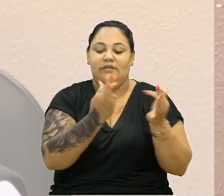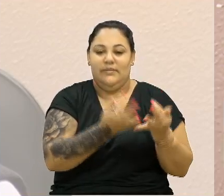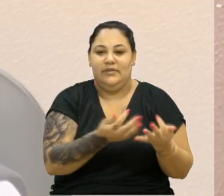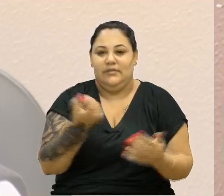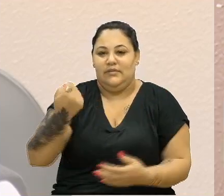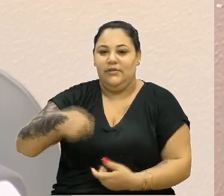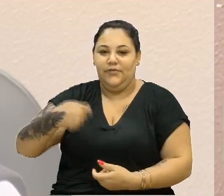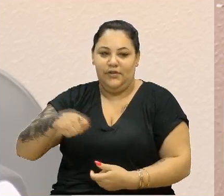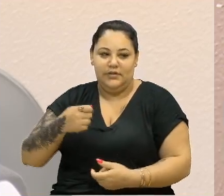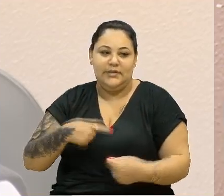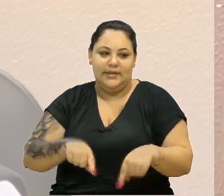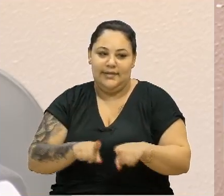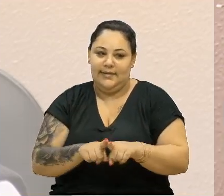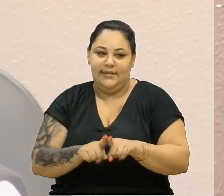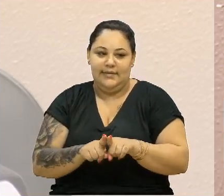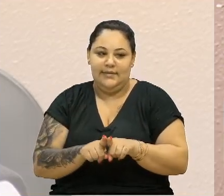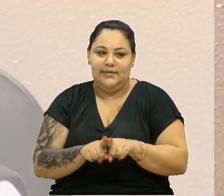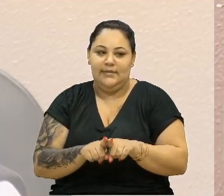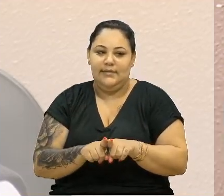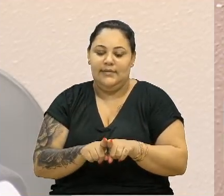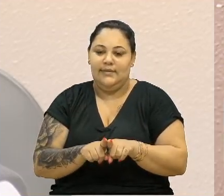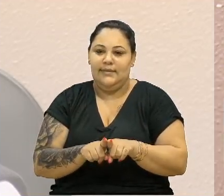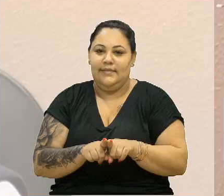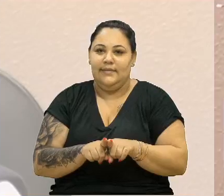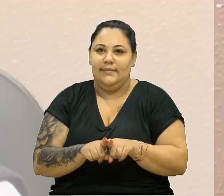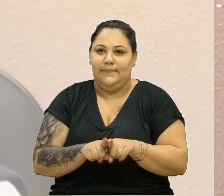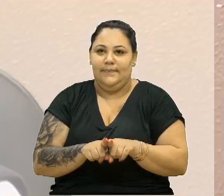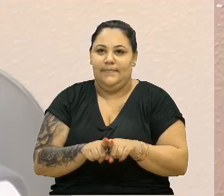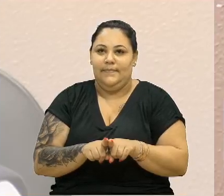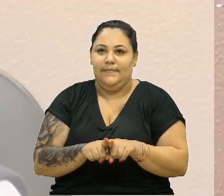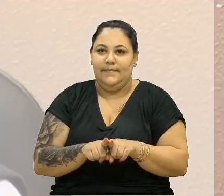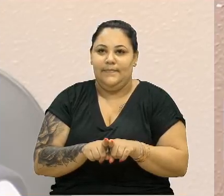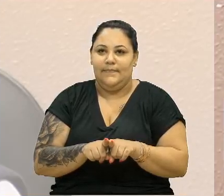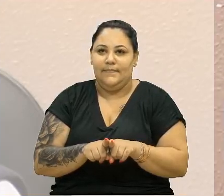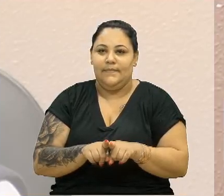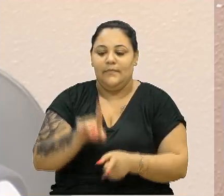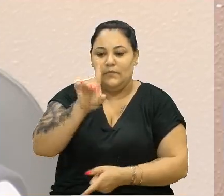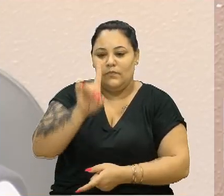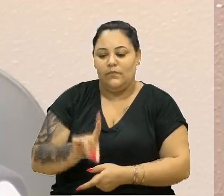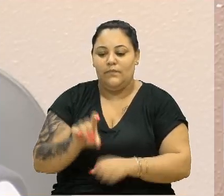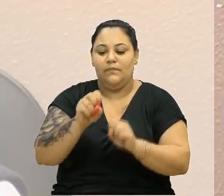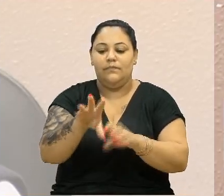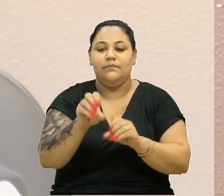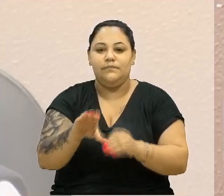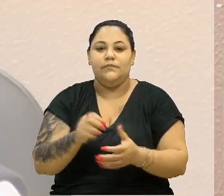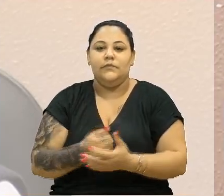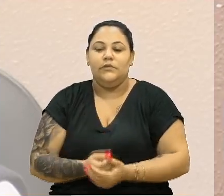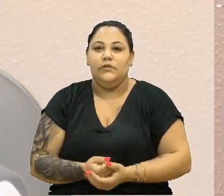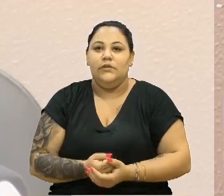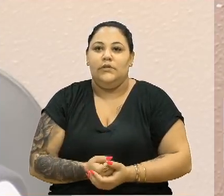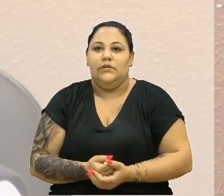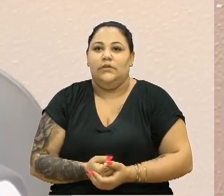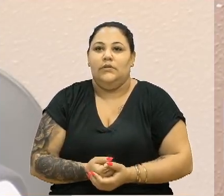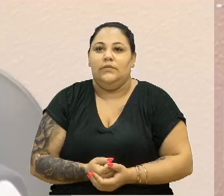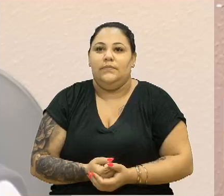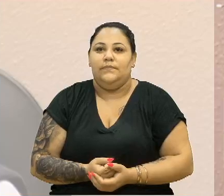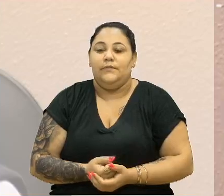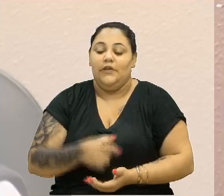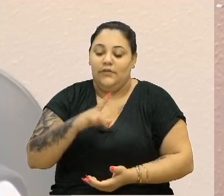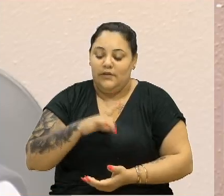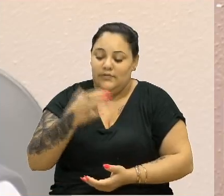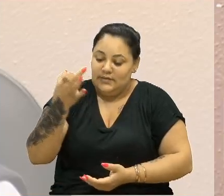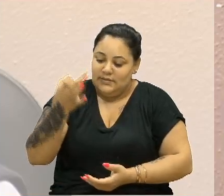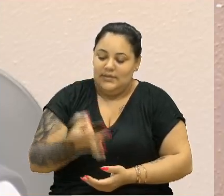precisam ter os seus filhos ali garantindo o direito da educação, e eu tenho certeza que ela vai sair do